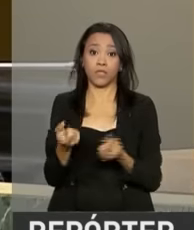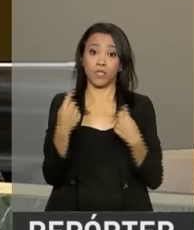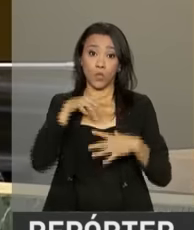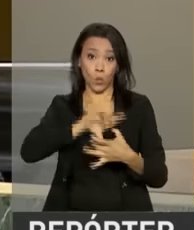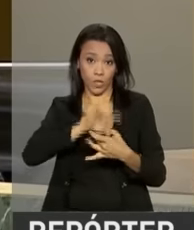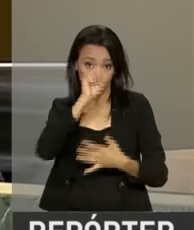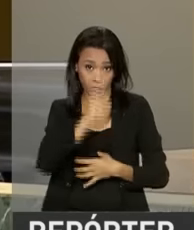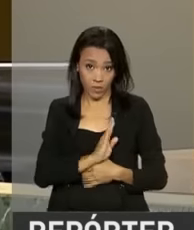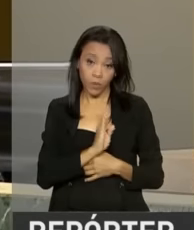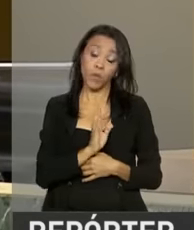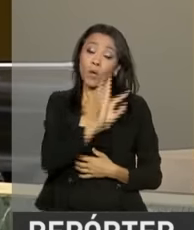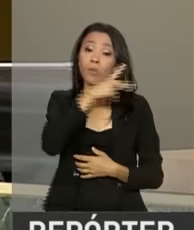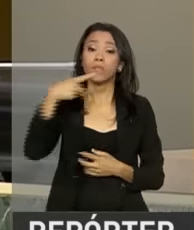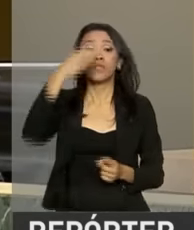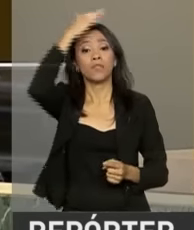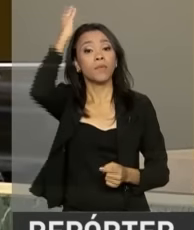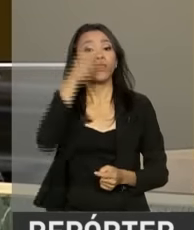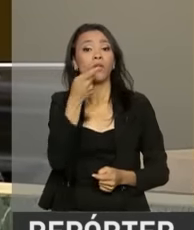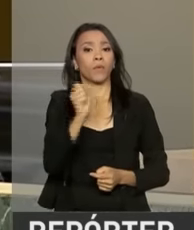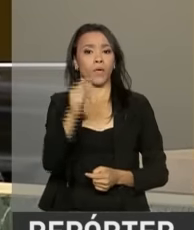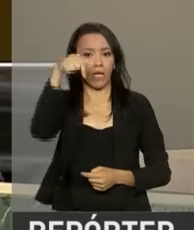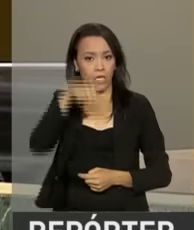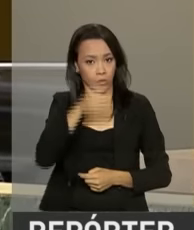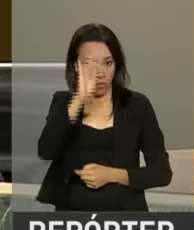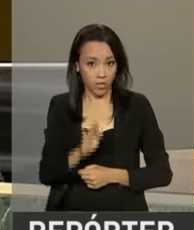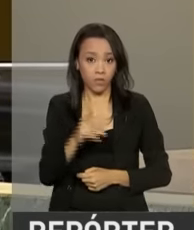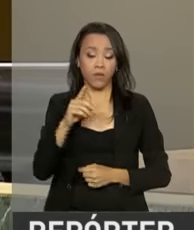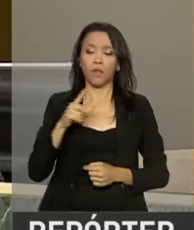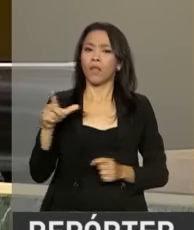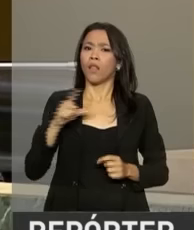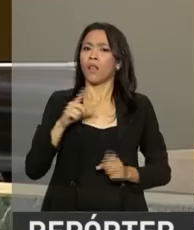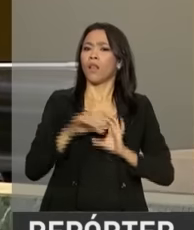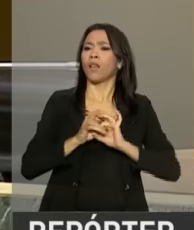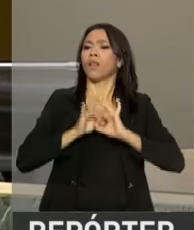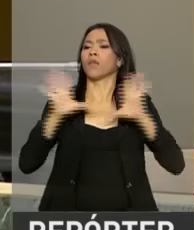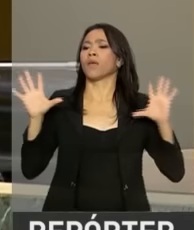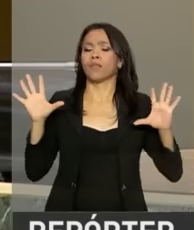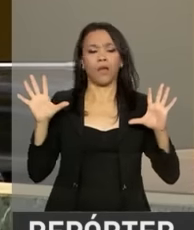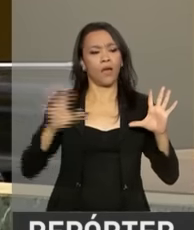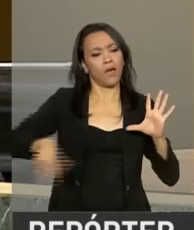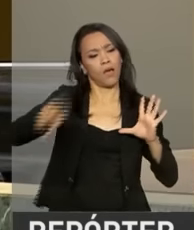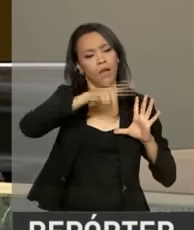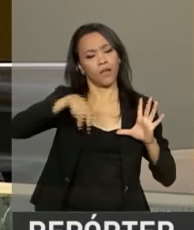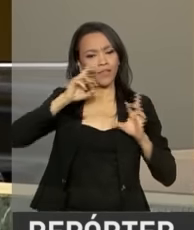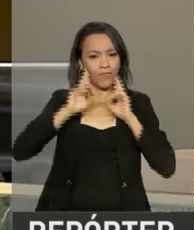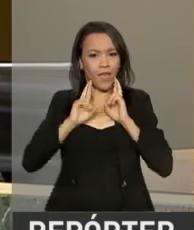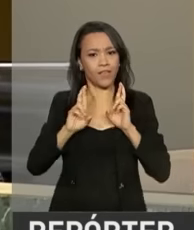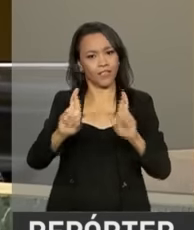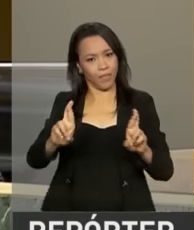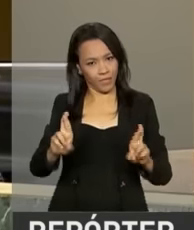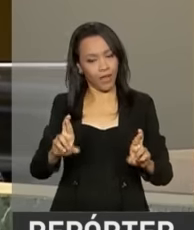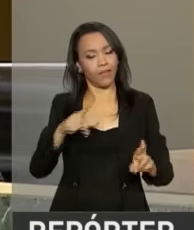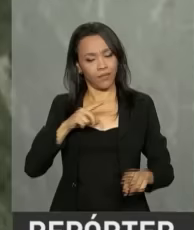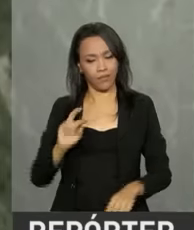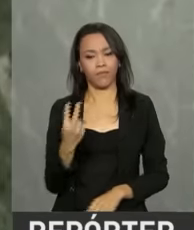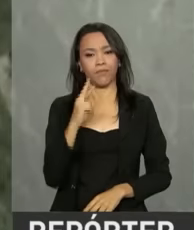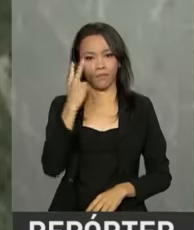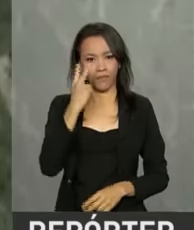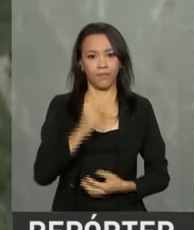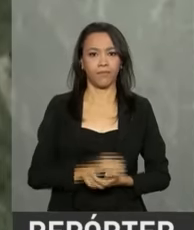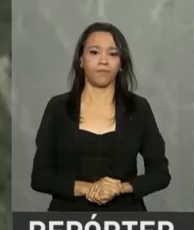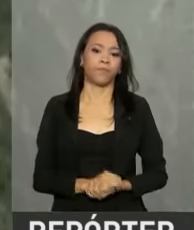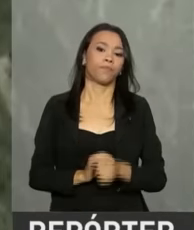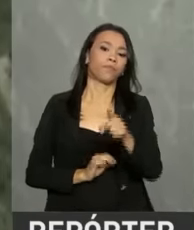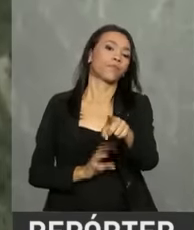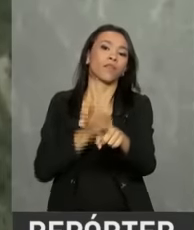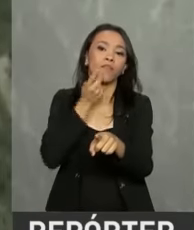brasileira, o presidente Michel Temer disse que no país as liberdades individuais são respeitadas e valorizadas. Nosso